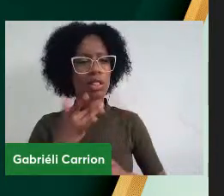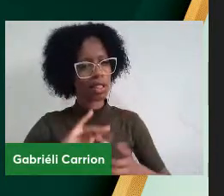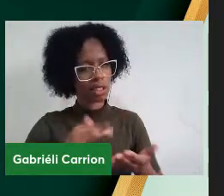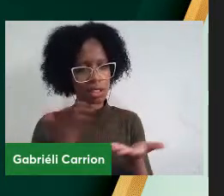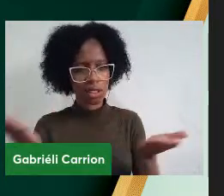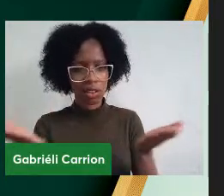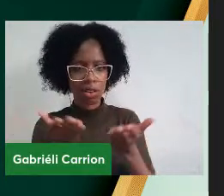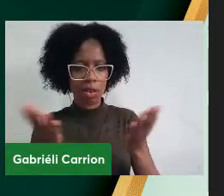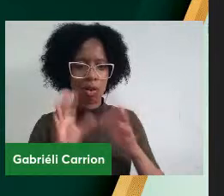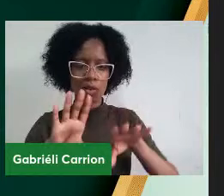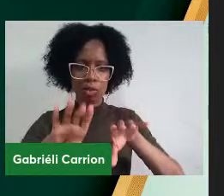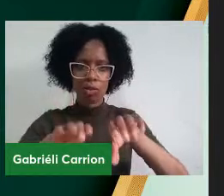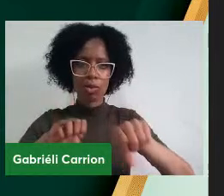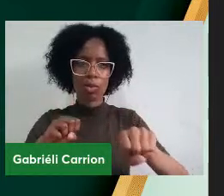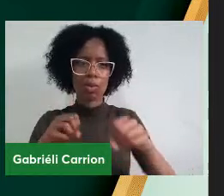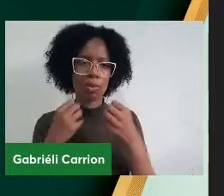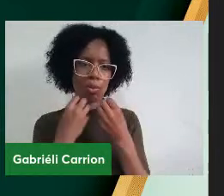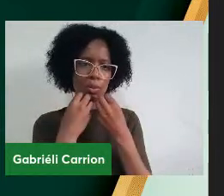de formatura.